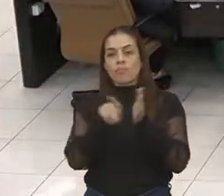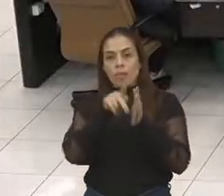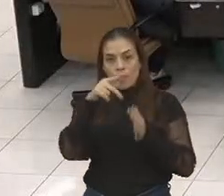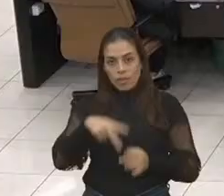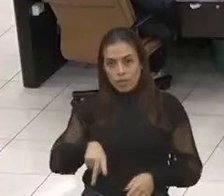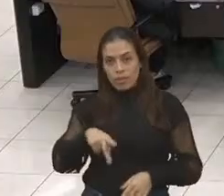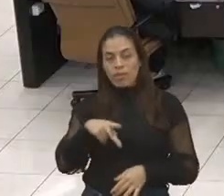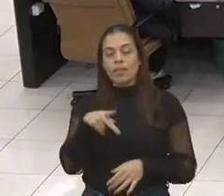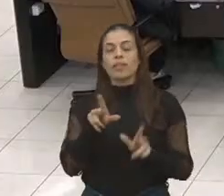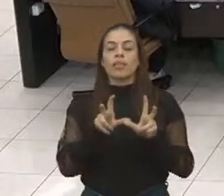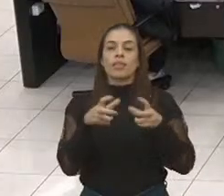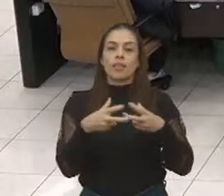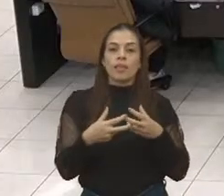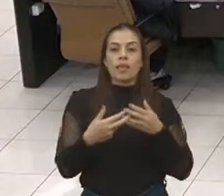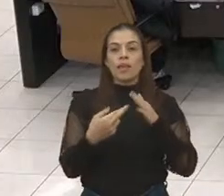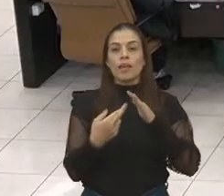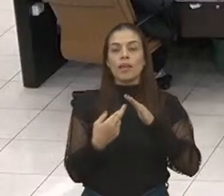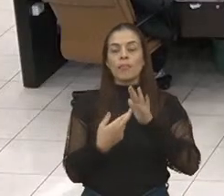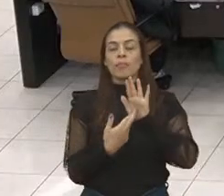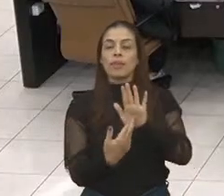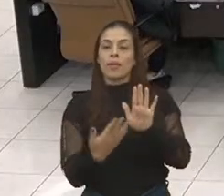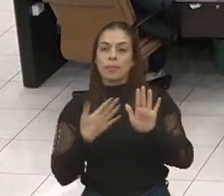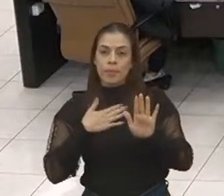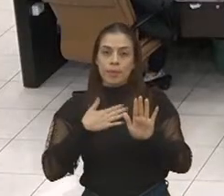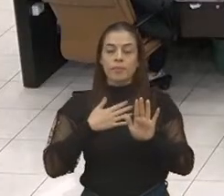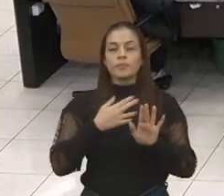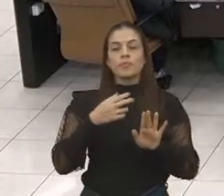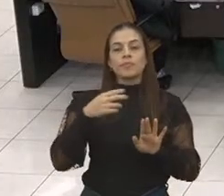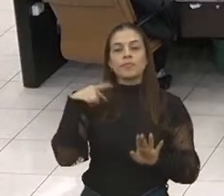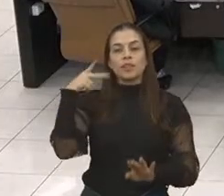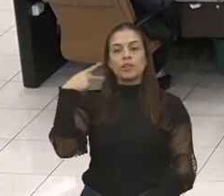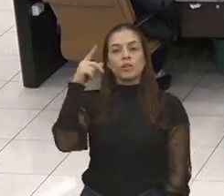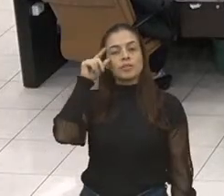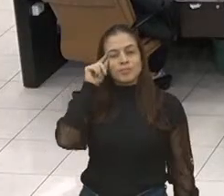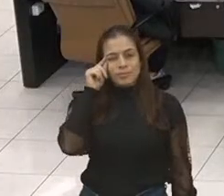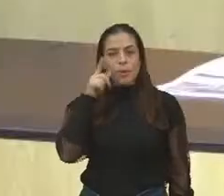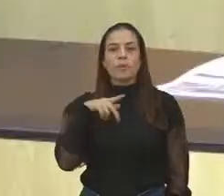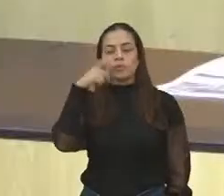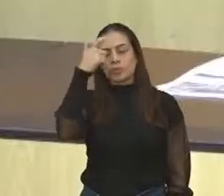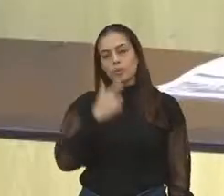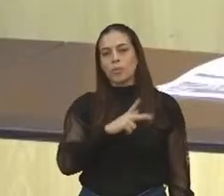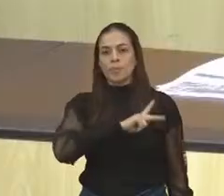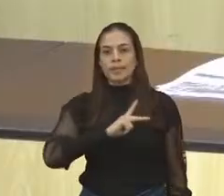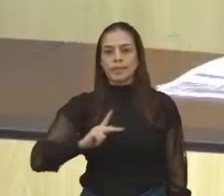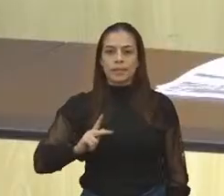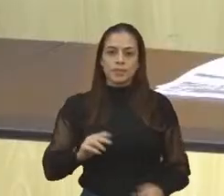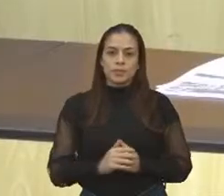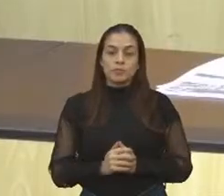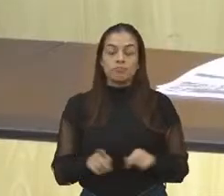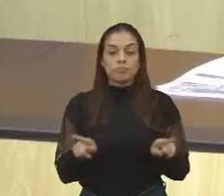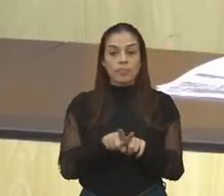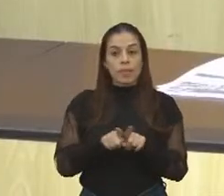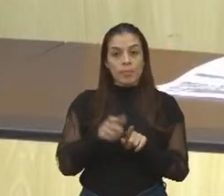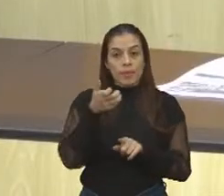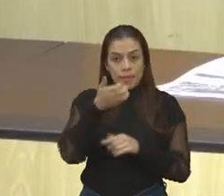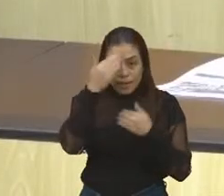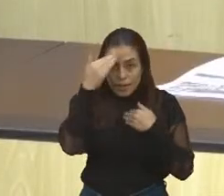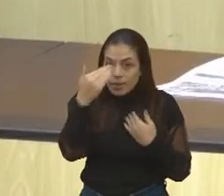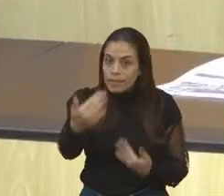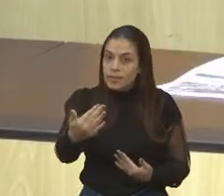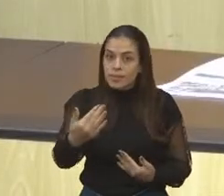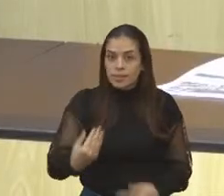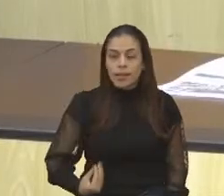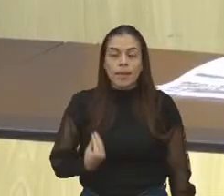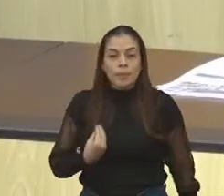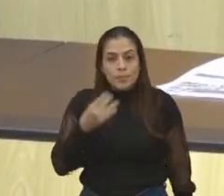aqui representada por mim, vereador Jean Araújo, que sou o presidente. Queremos aqui também agradecer a presença